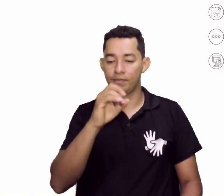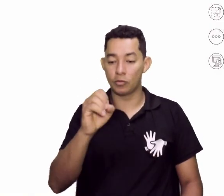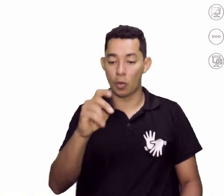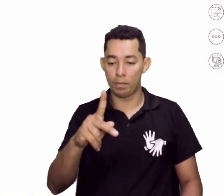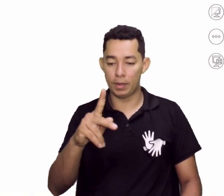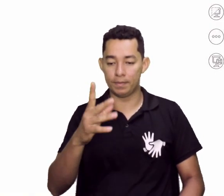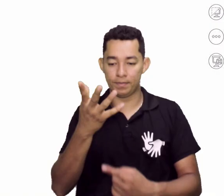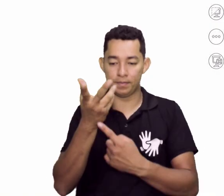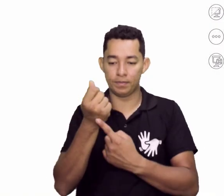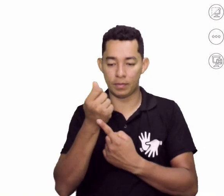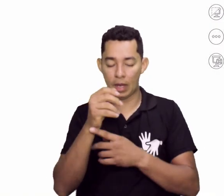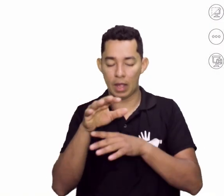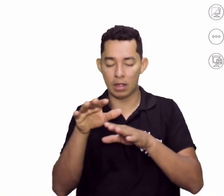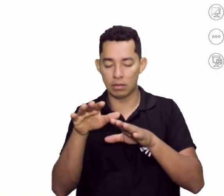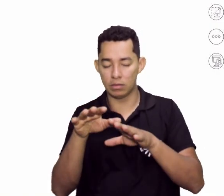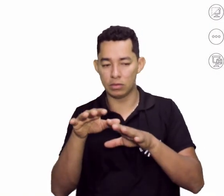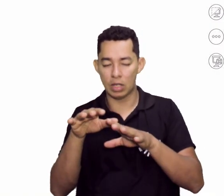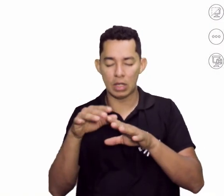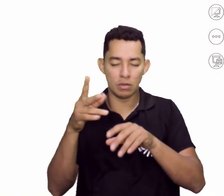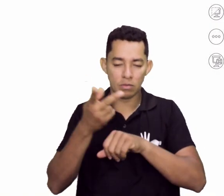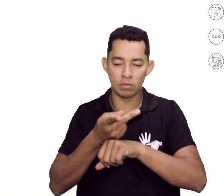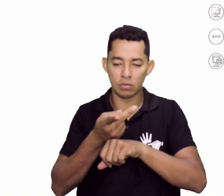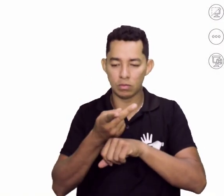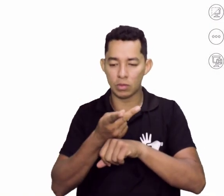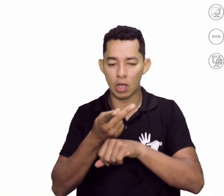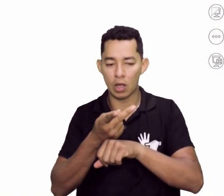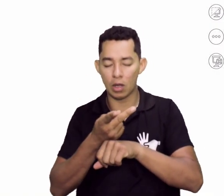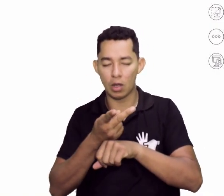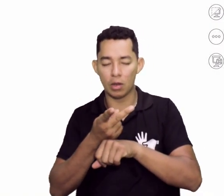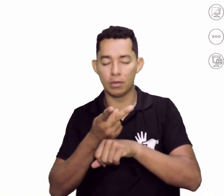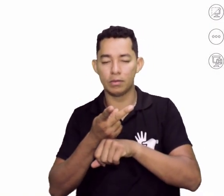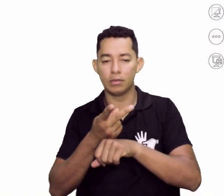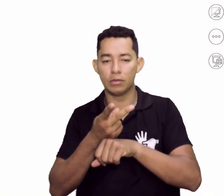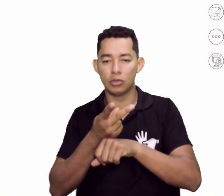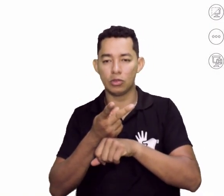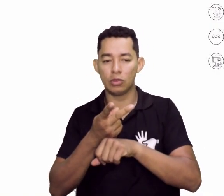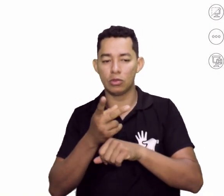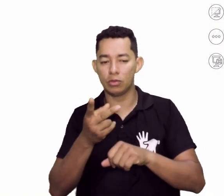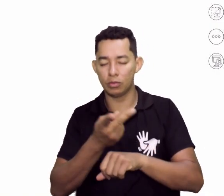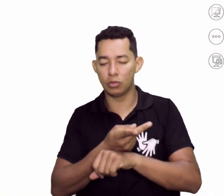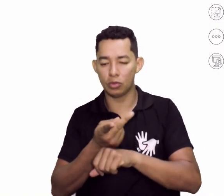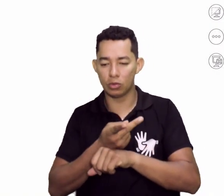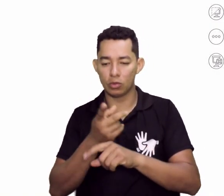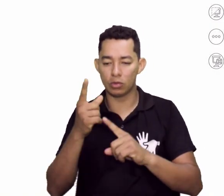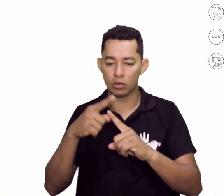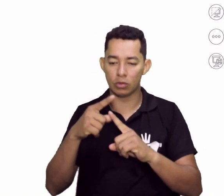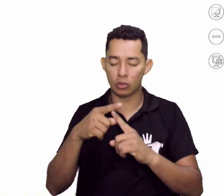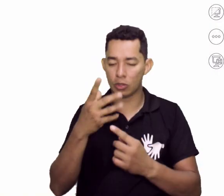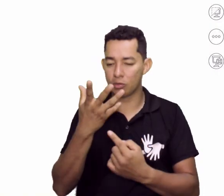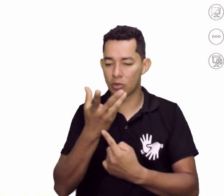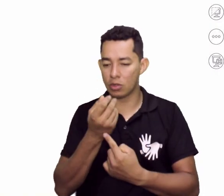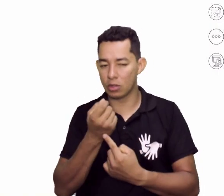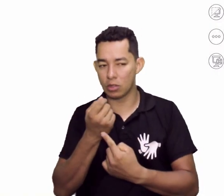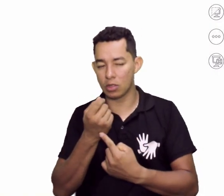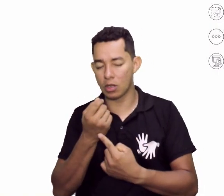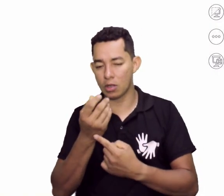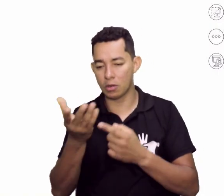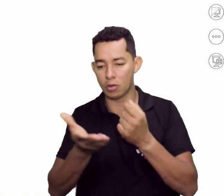efeitos ópticos, ilusões, né? Efeitos ópticos. Tem a arte povera